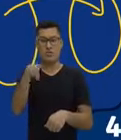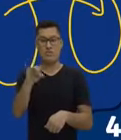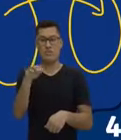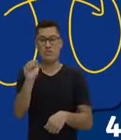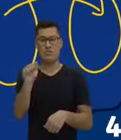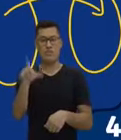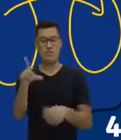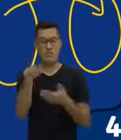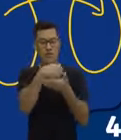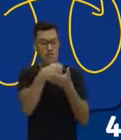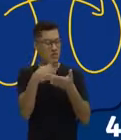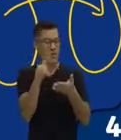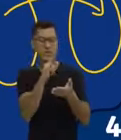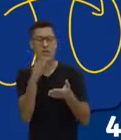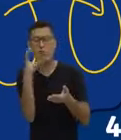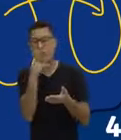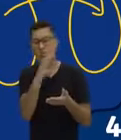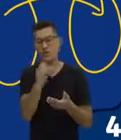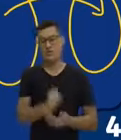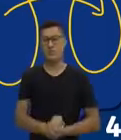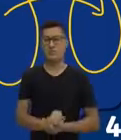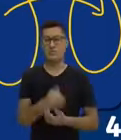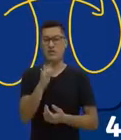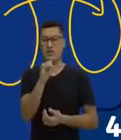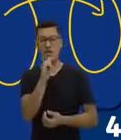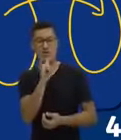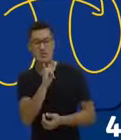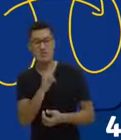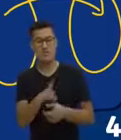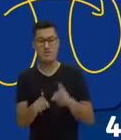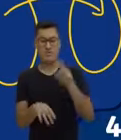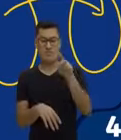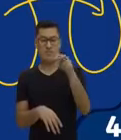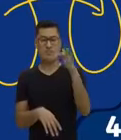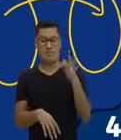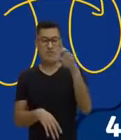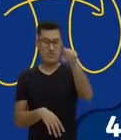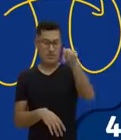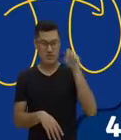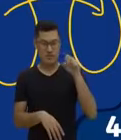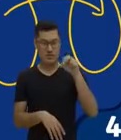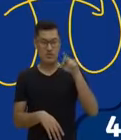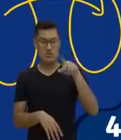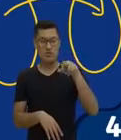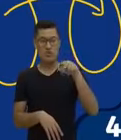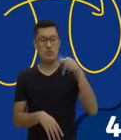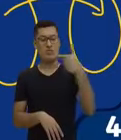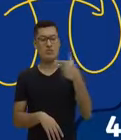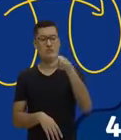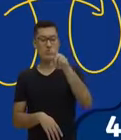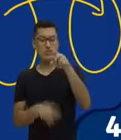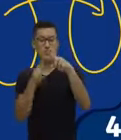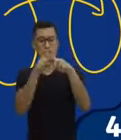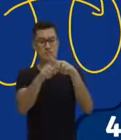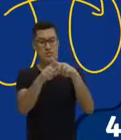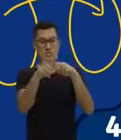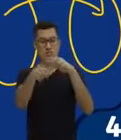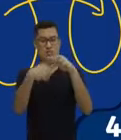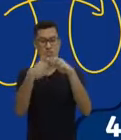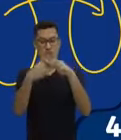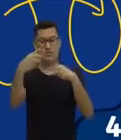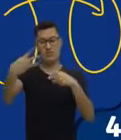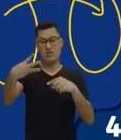aqui rapidinho, Fernando. Ó, exemplo, f de x igual a 2x mais